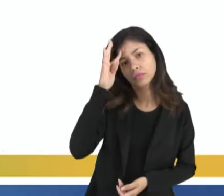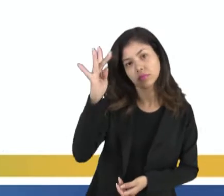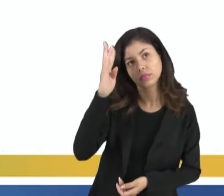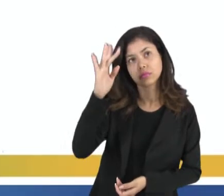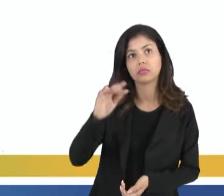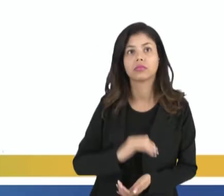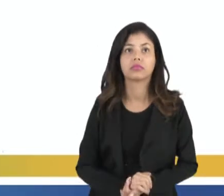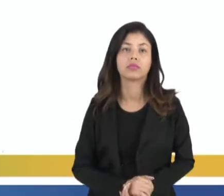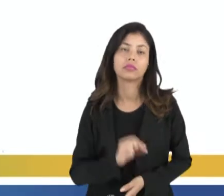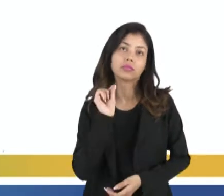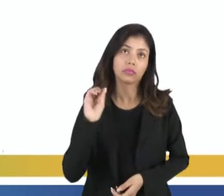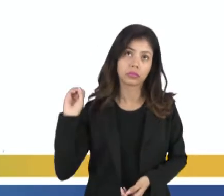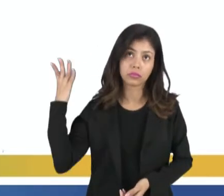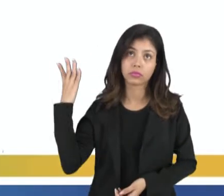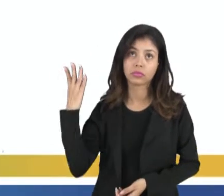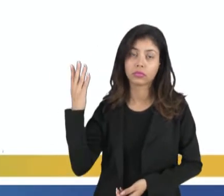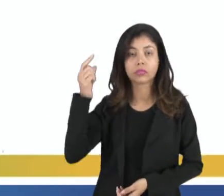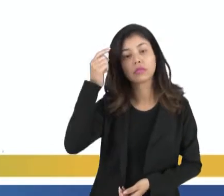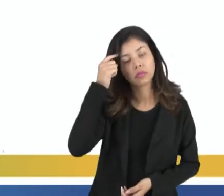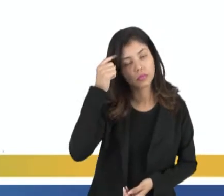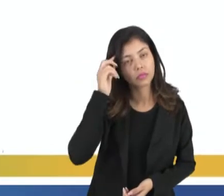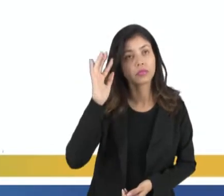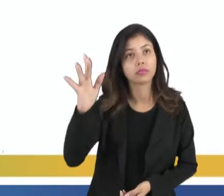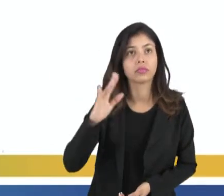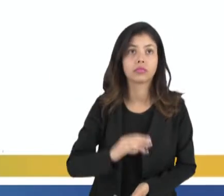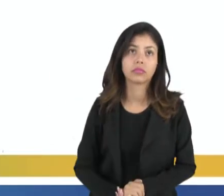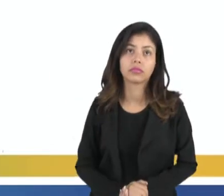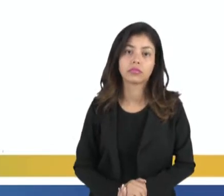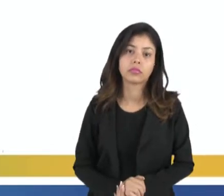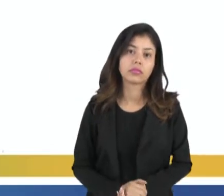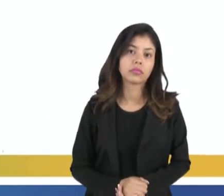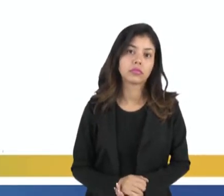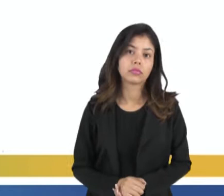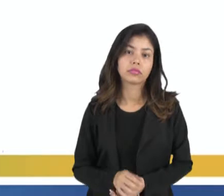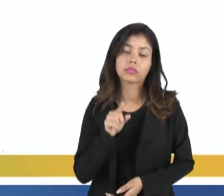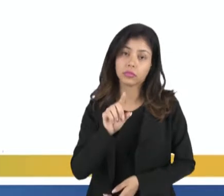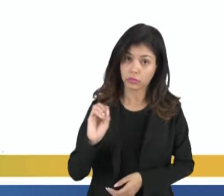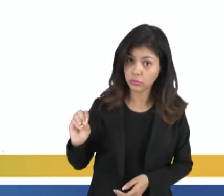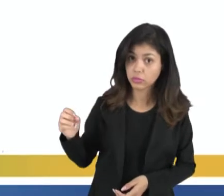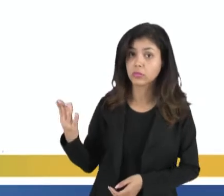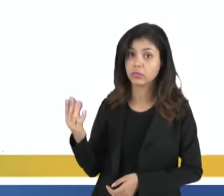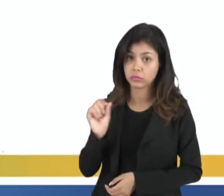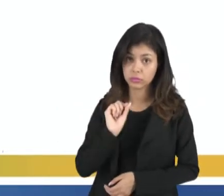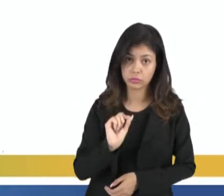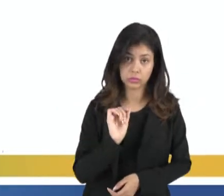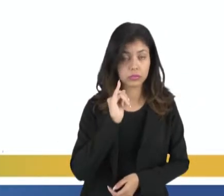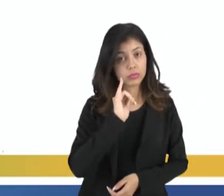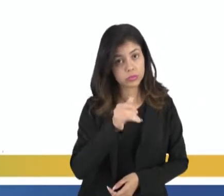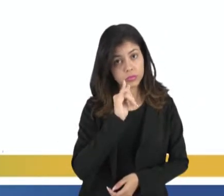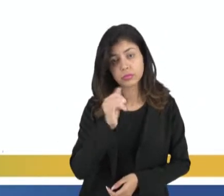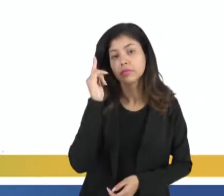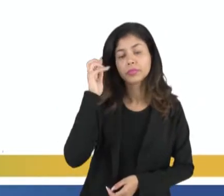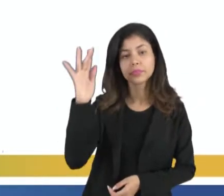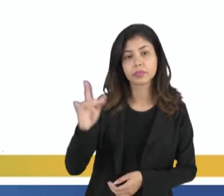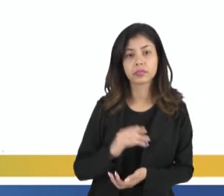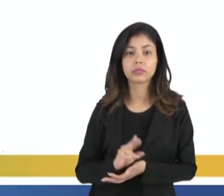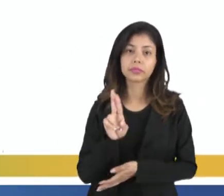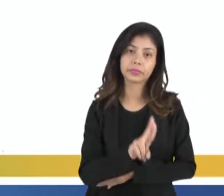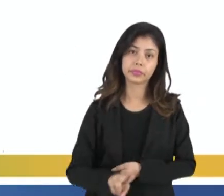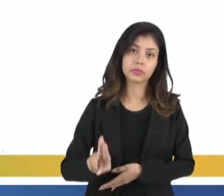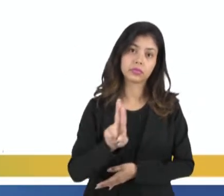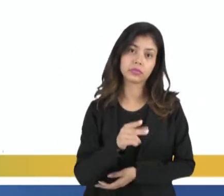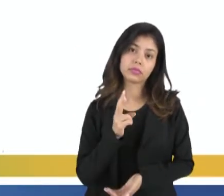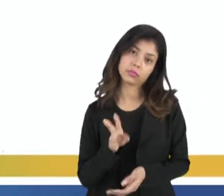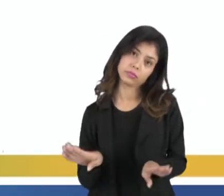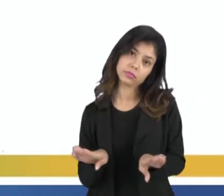que são os acontecimentos o quê? Imaginários, tá certo? Então, no caso da narrativa de ficção, eles utilizam aqui, nós